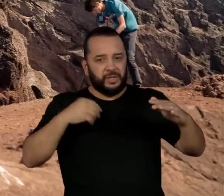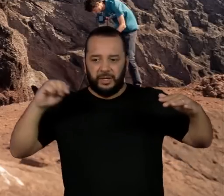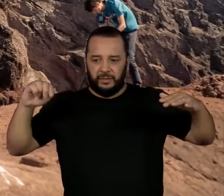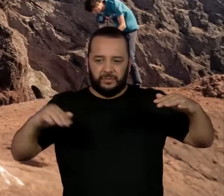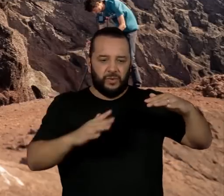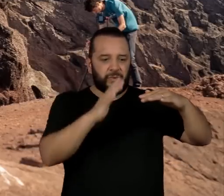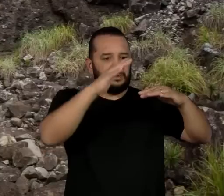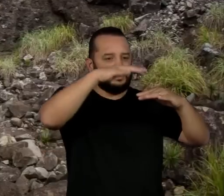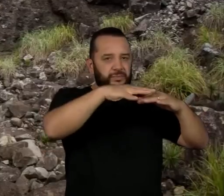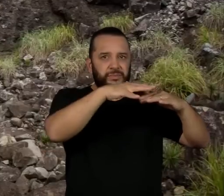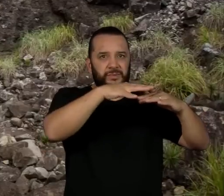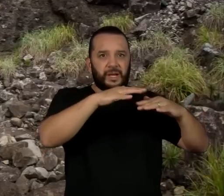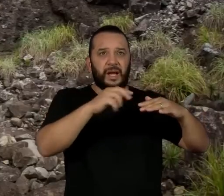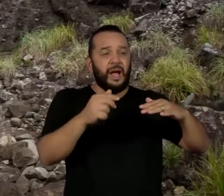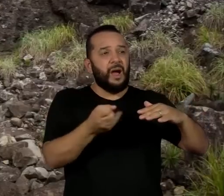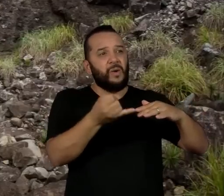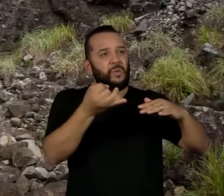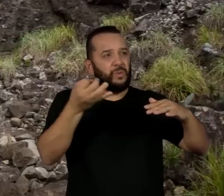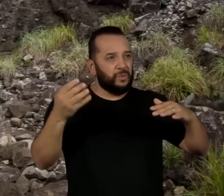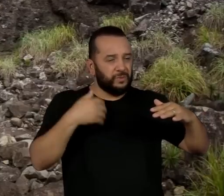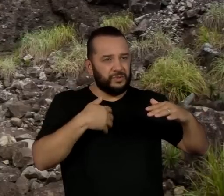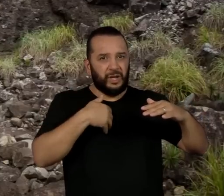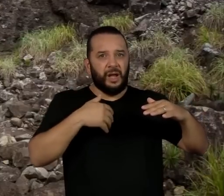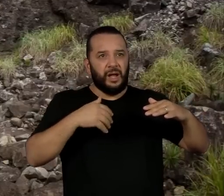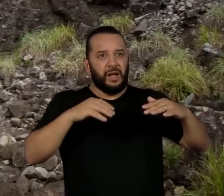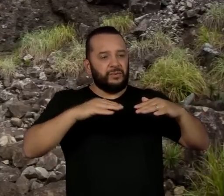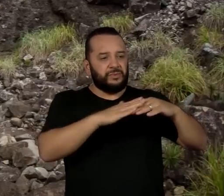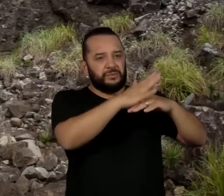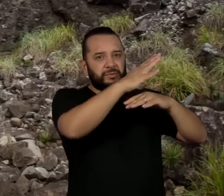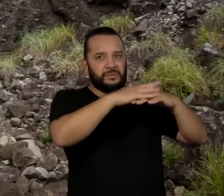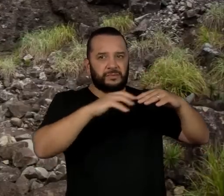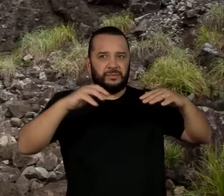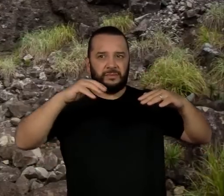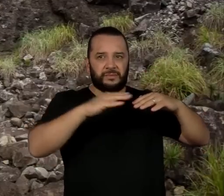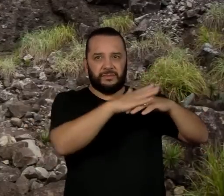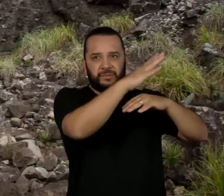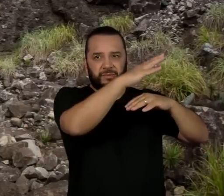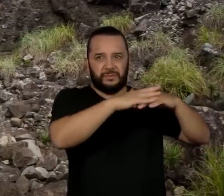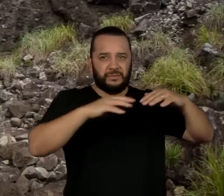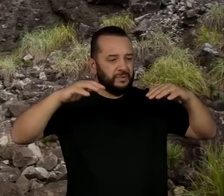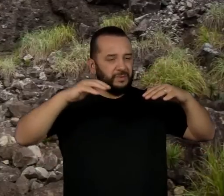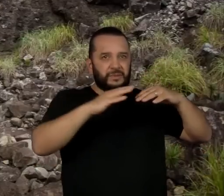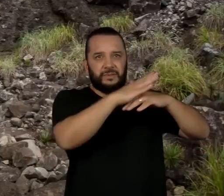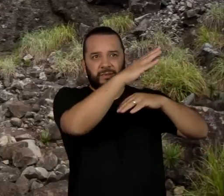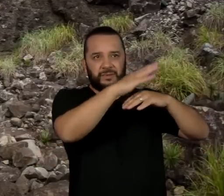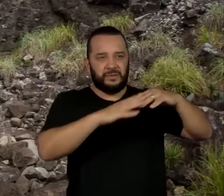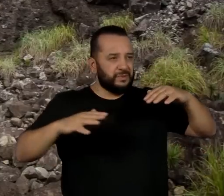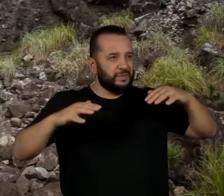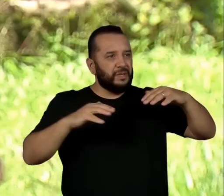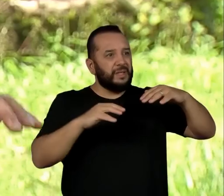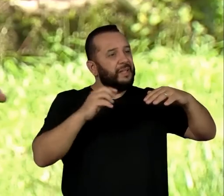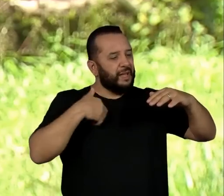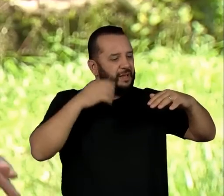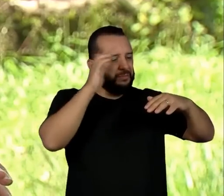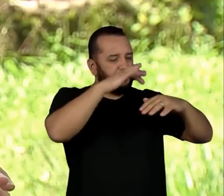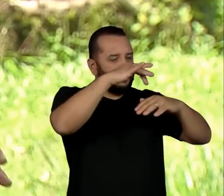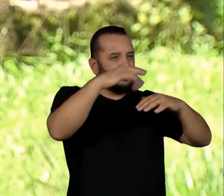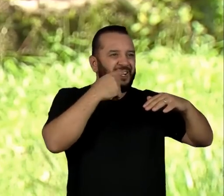partes desse material ficam sendo raspados pelo costão, pelas rochas que não são lisas necessariamente. E